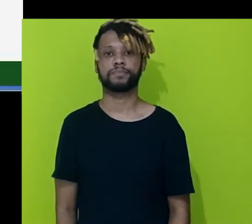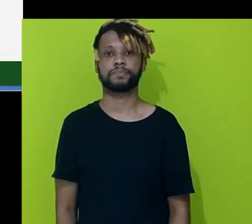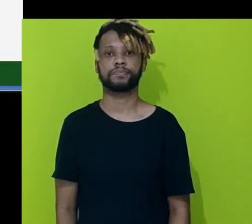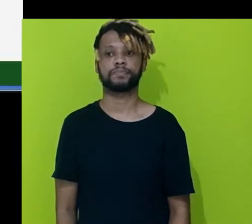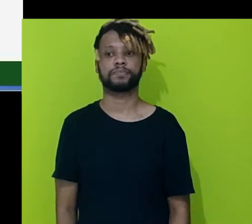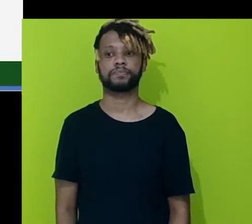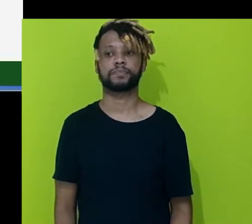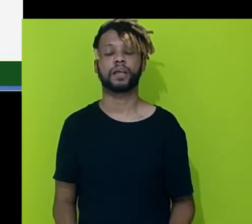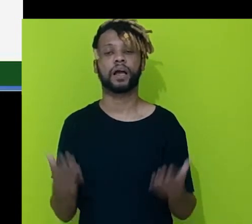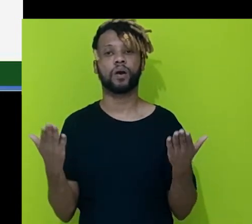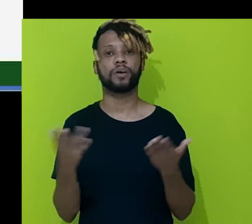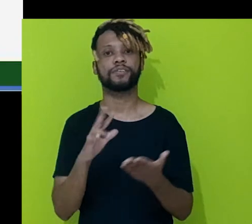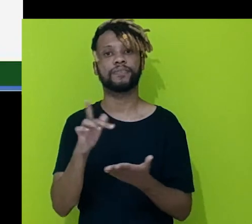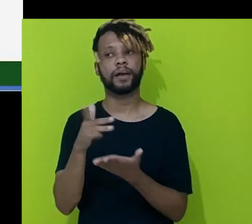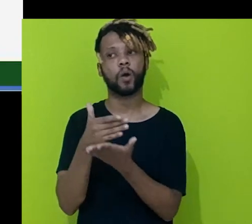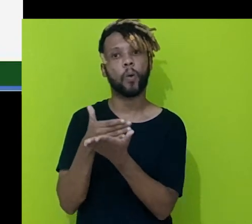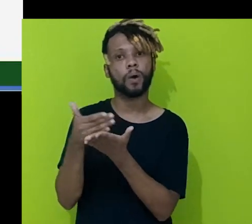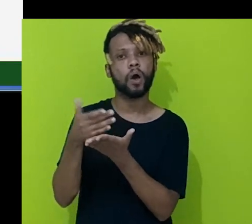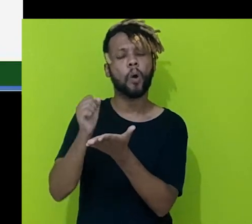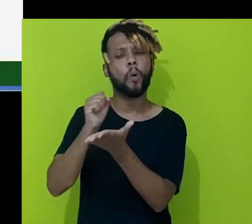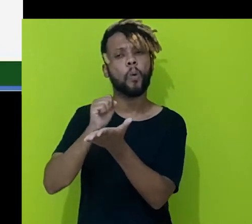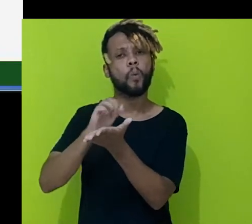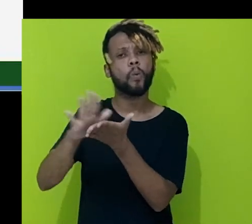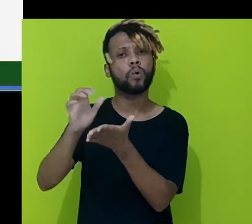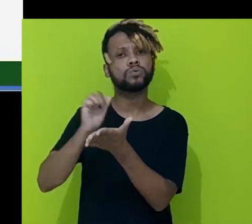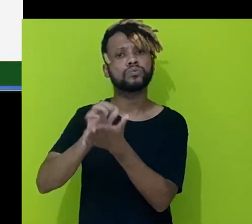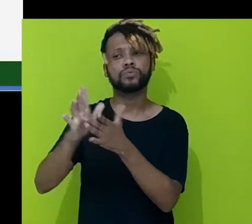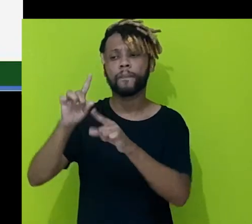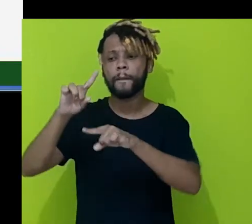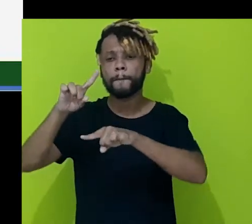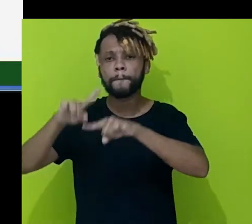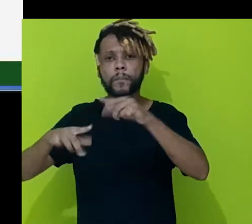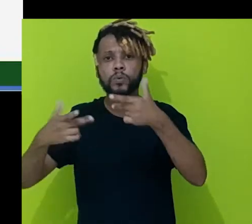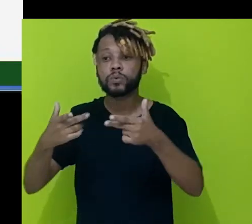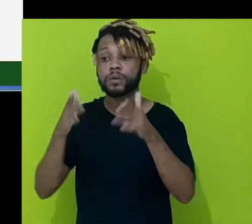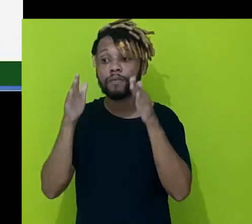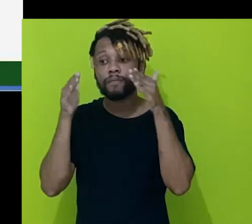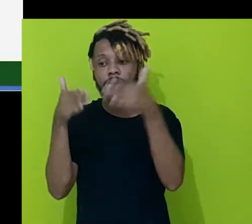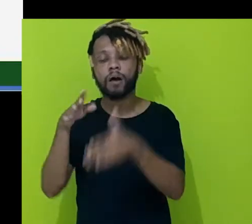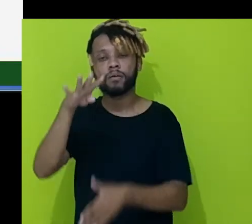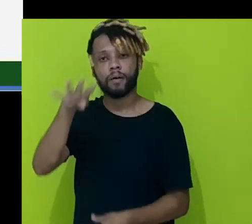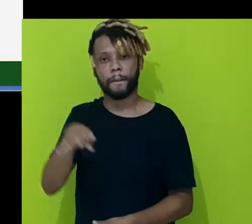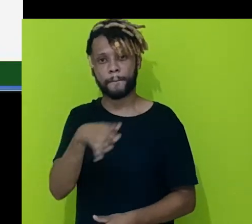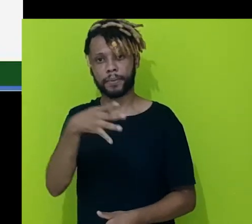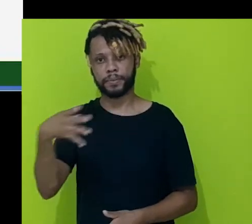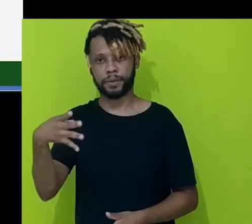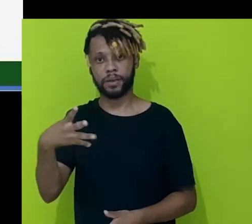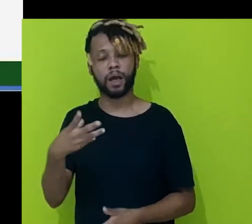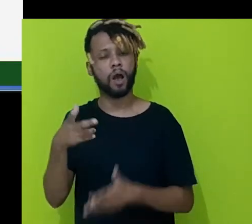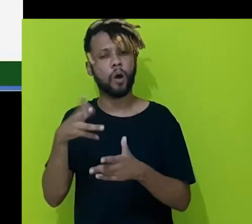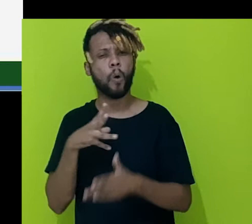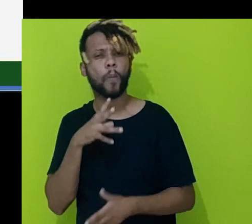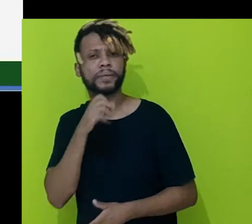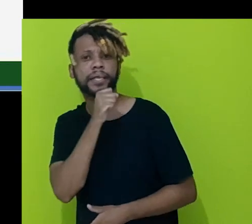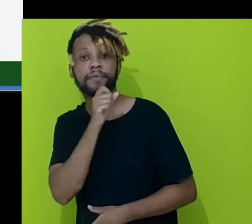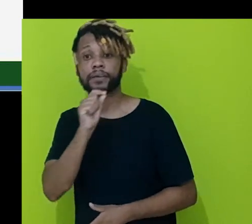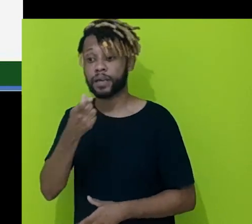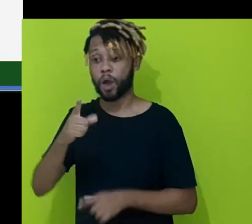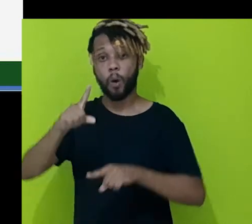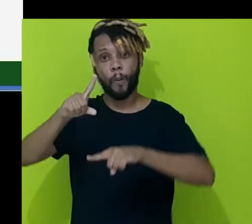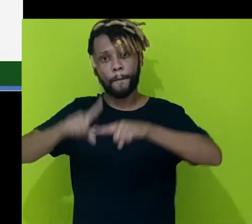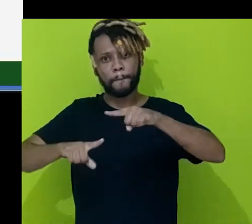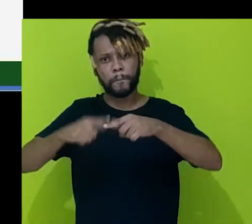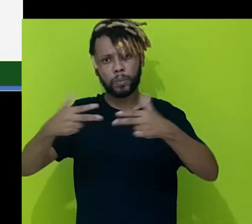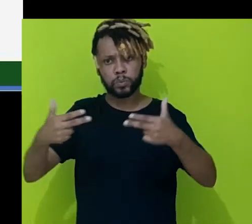e vamos para os custos por produto, que é a planilha de fato. Observem que aqui você pode ver o